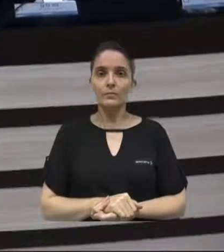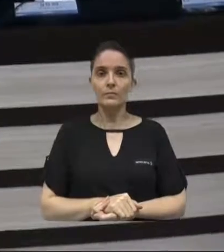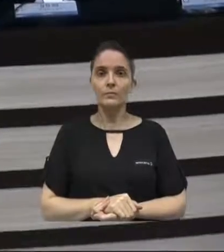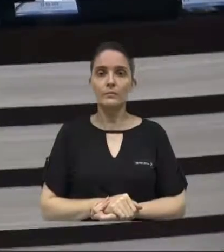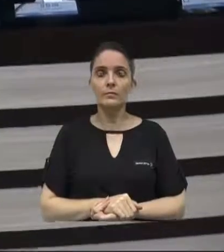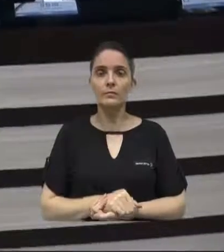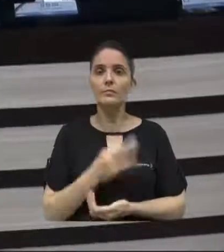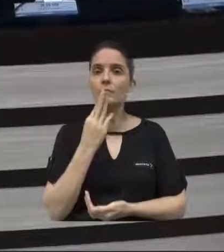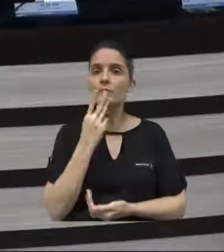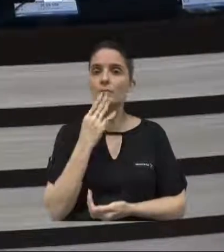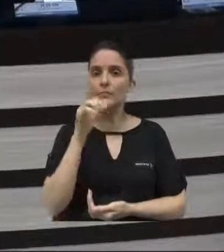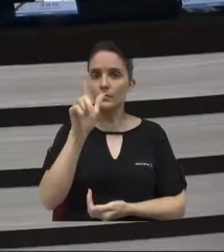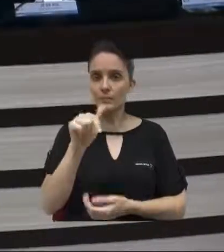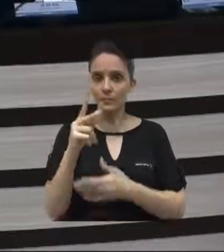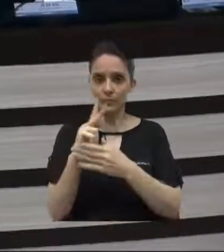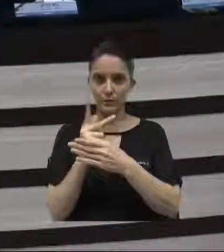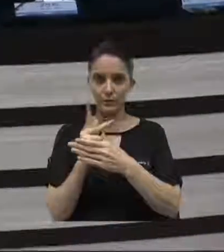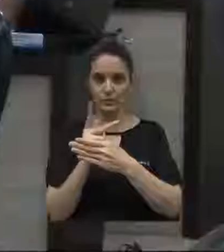Vaguinho e depois o Helder.